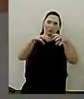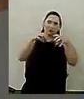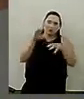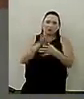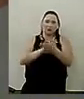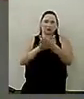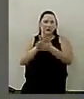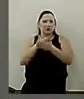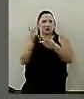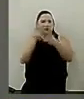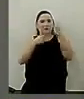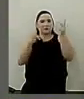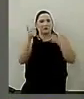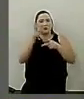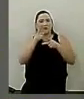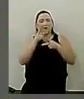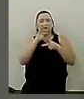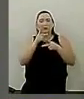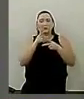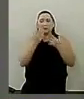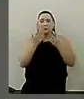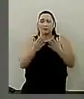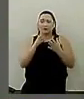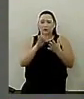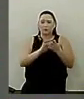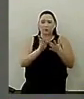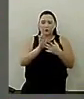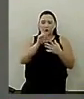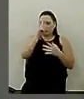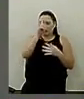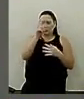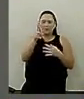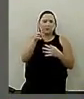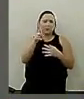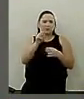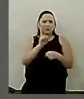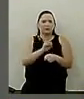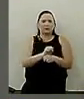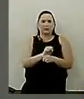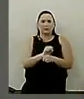medo, porque Jesus estava no barco.